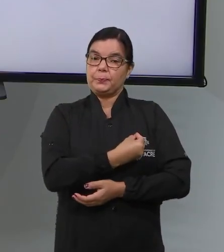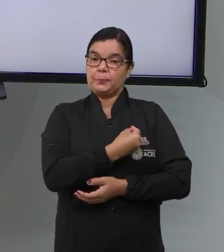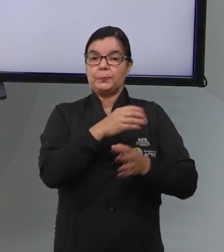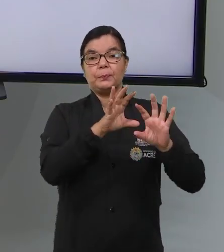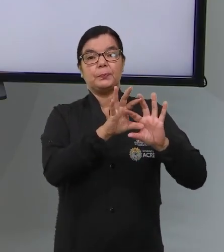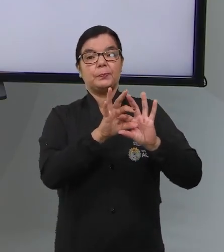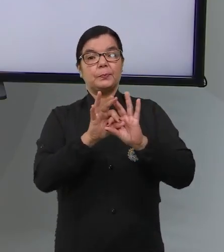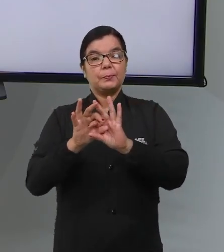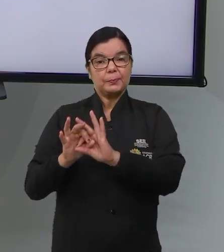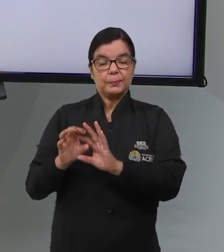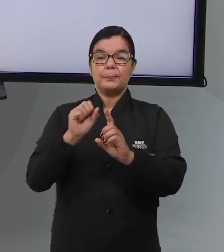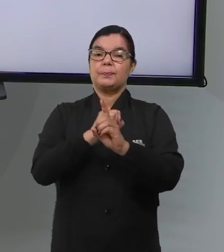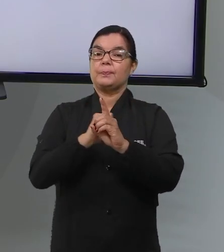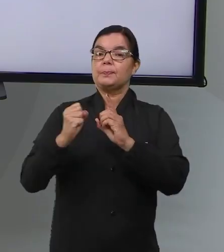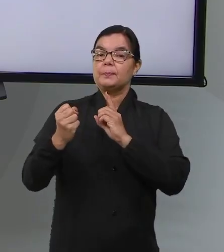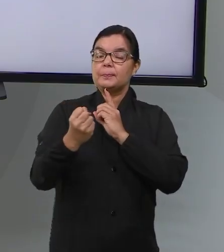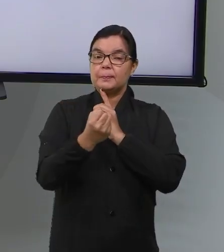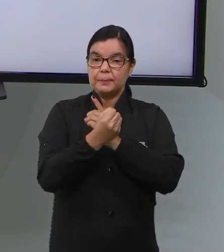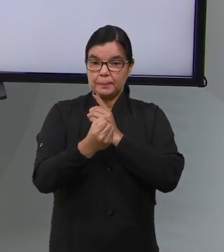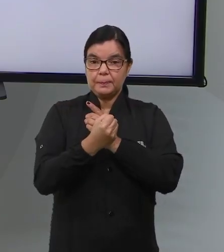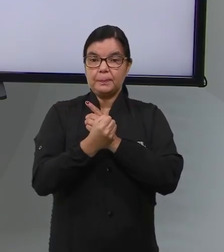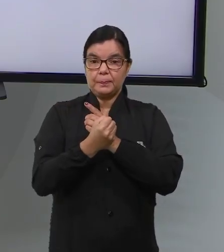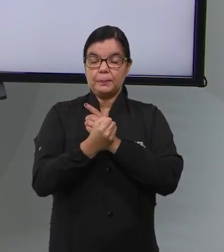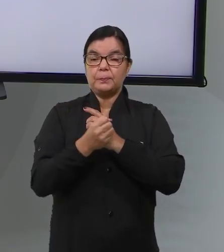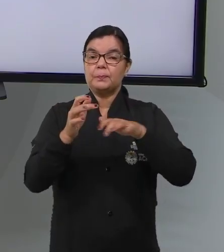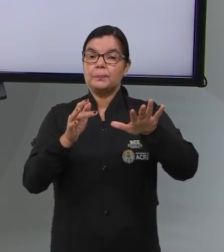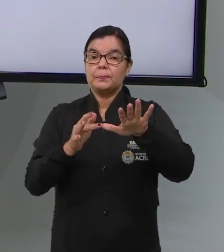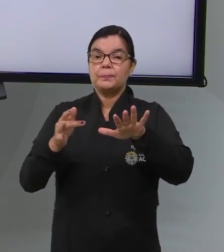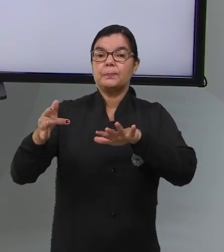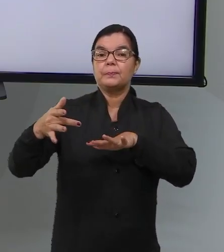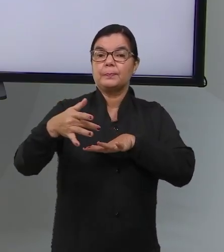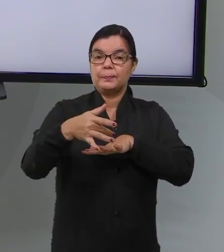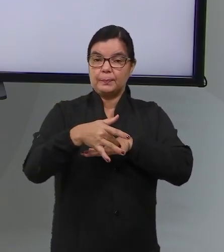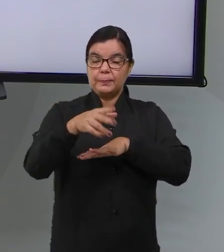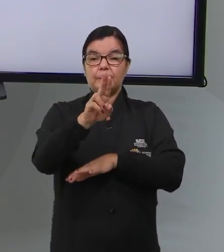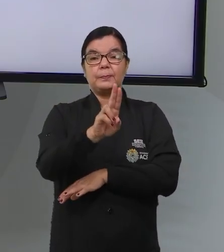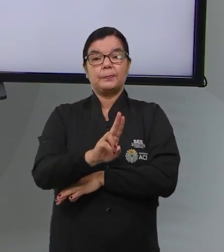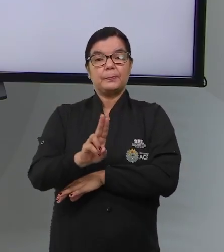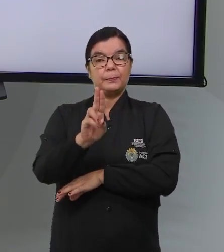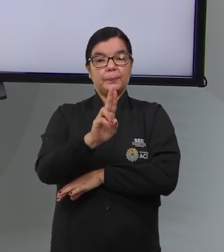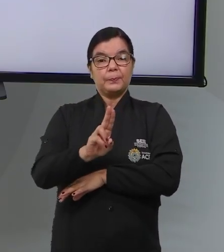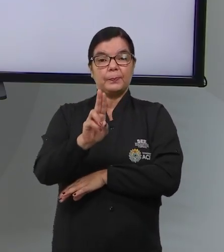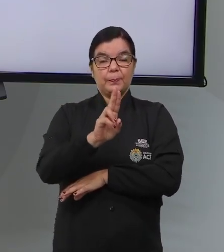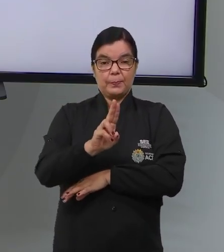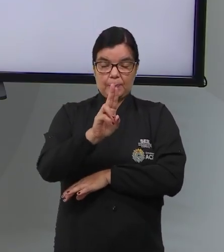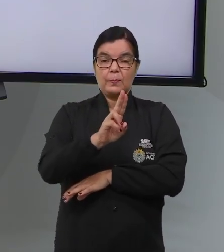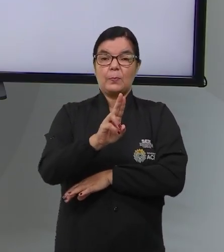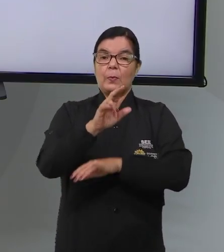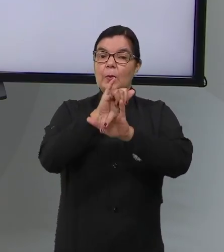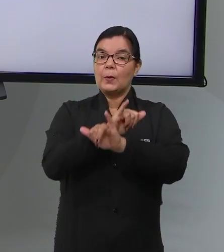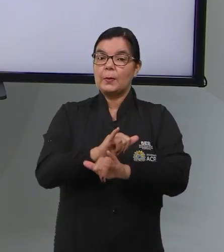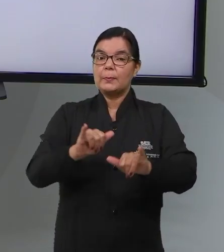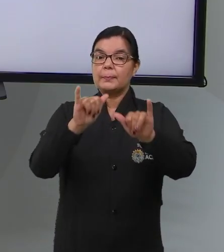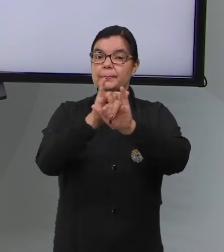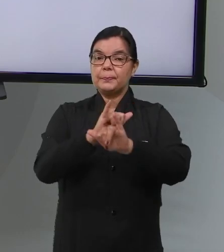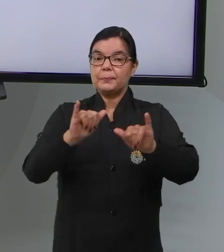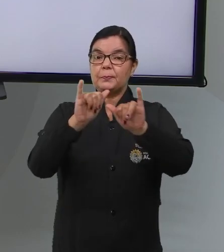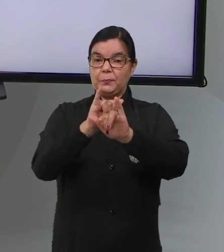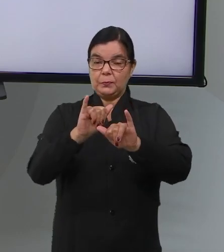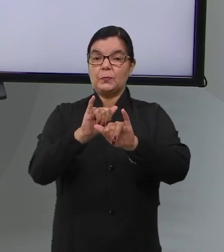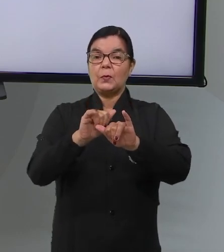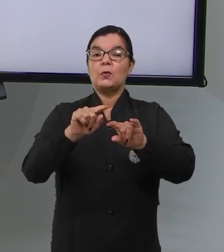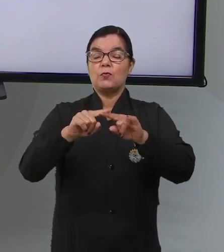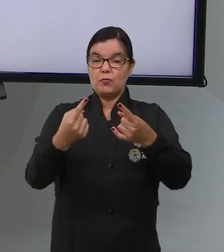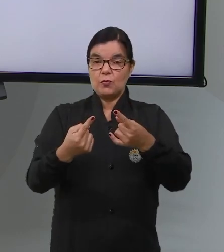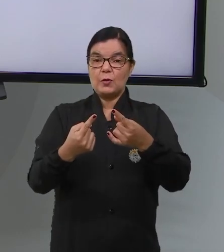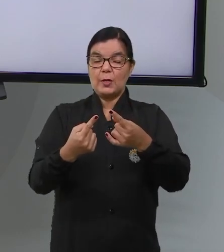contexto social em que as redes sociais elas são utilizadas para a divulgação de fake